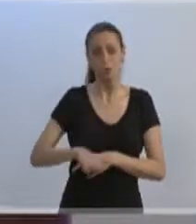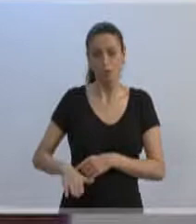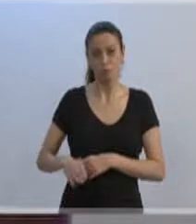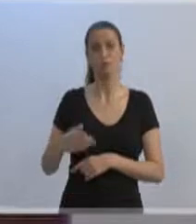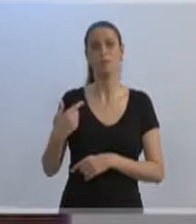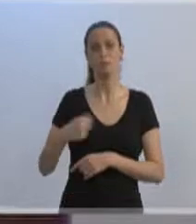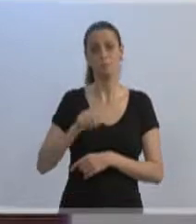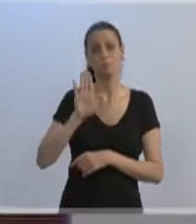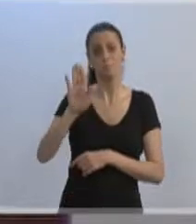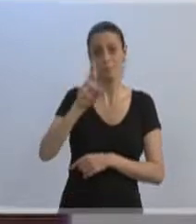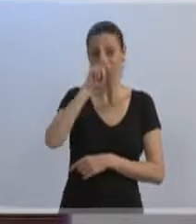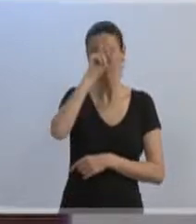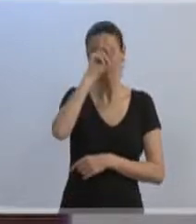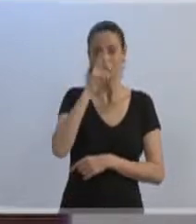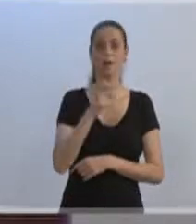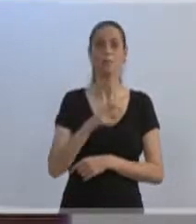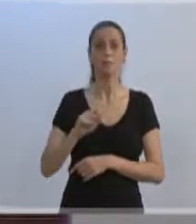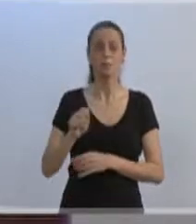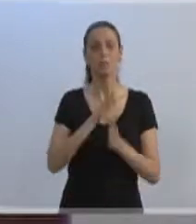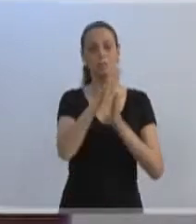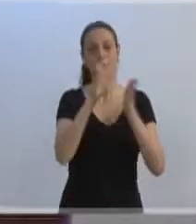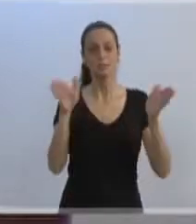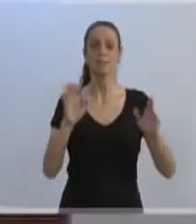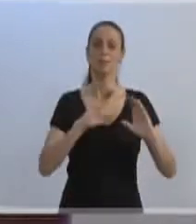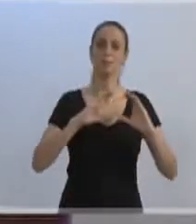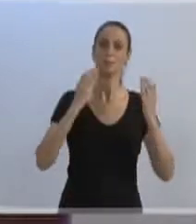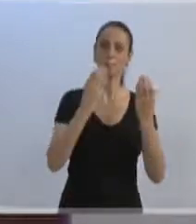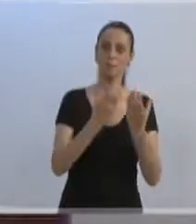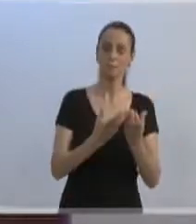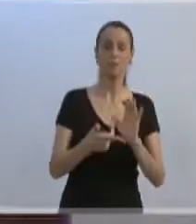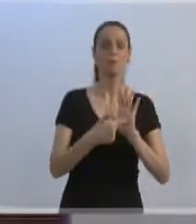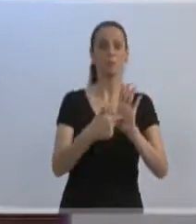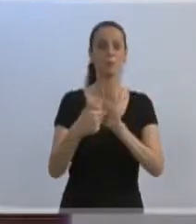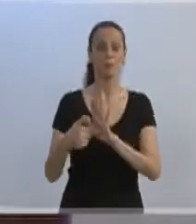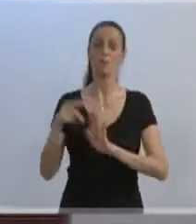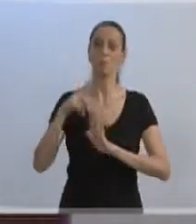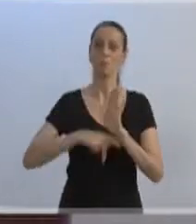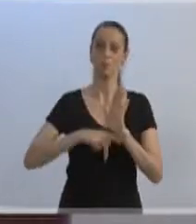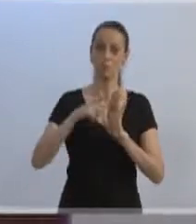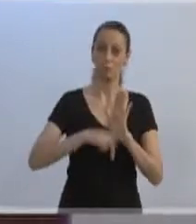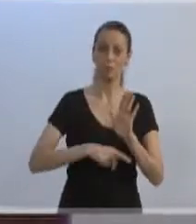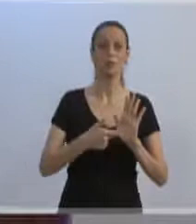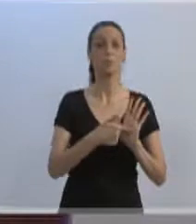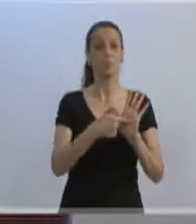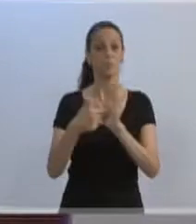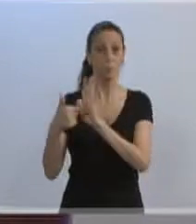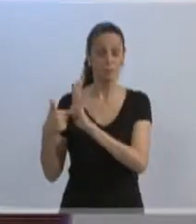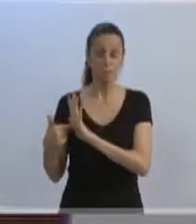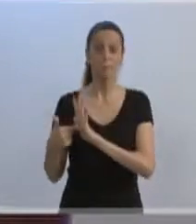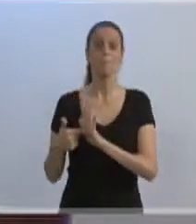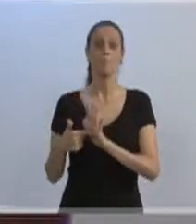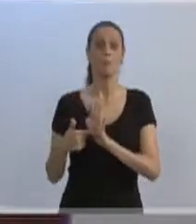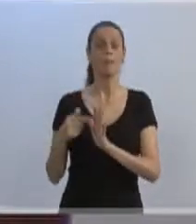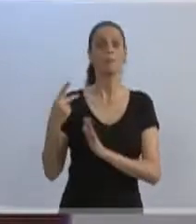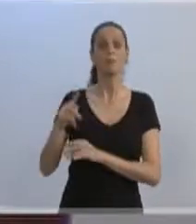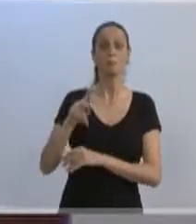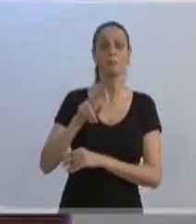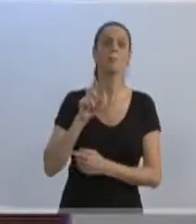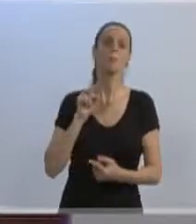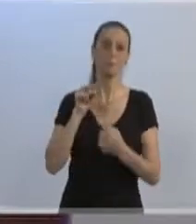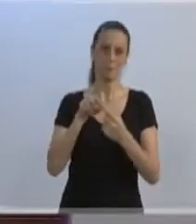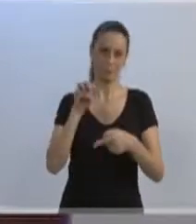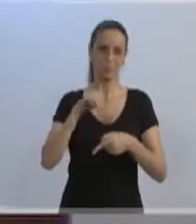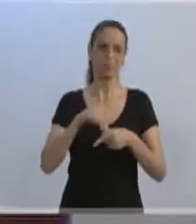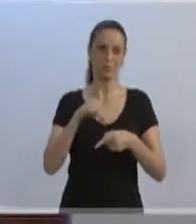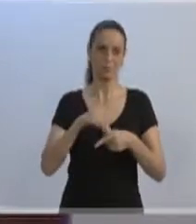associação tem ido à comunidade apresentado seu trabalho apresentado a sua razão